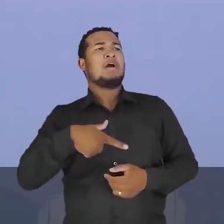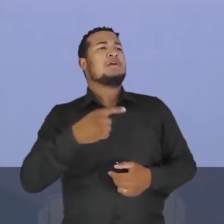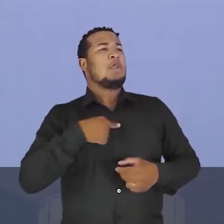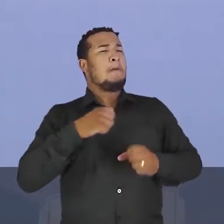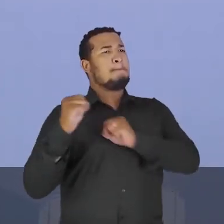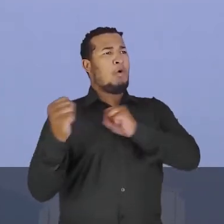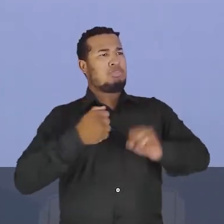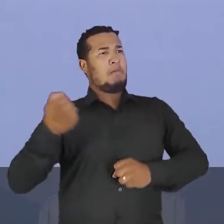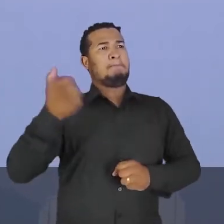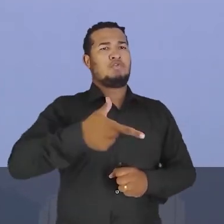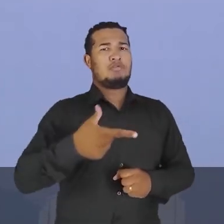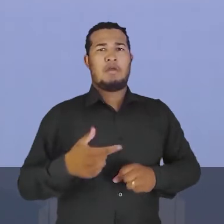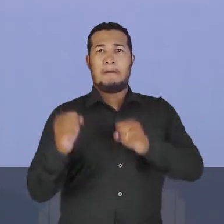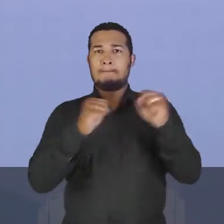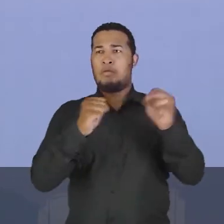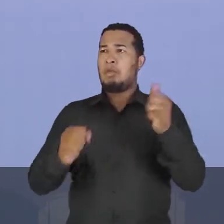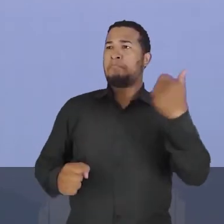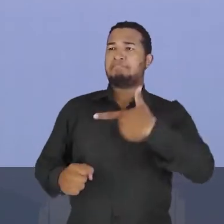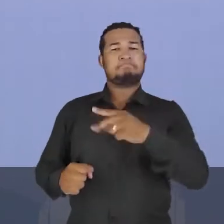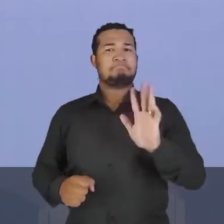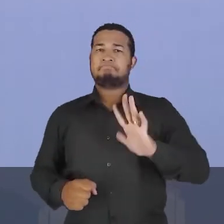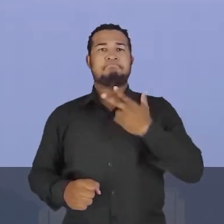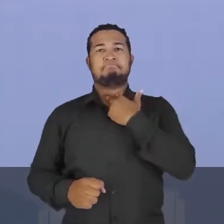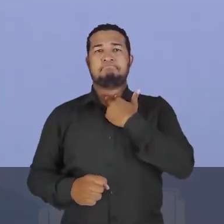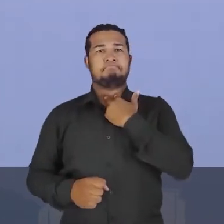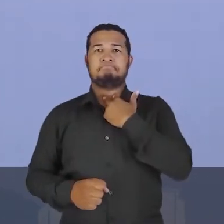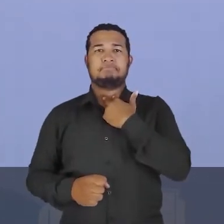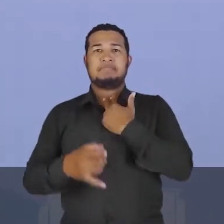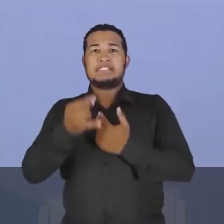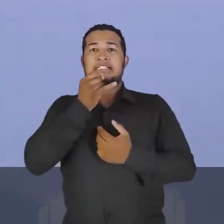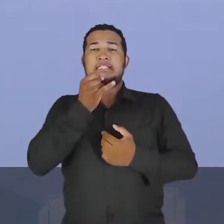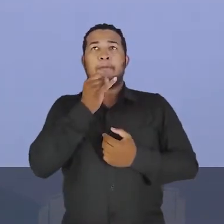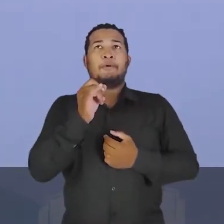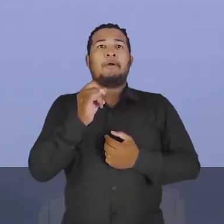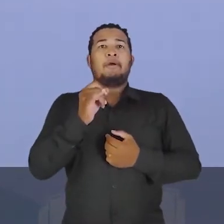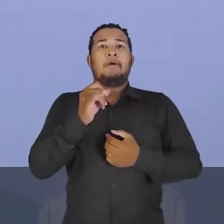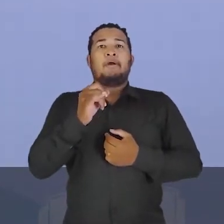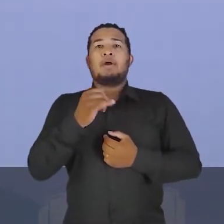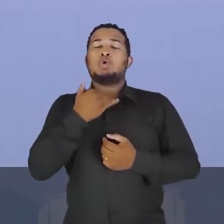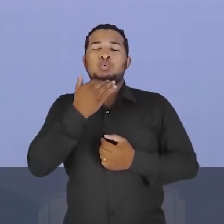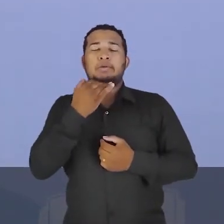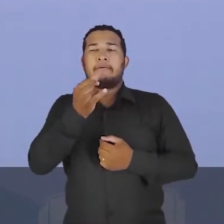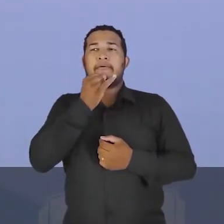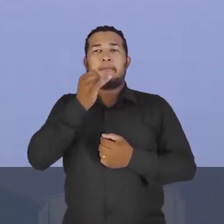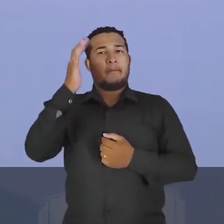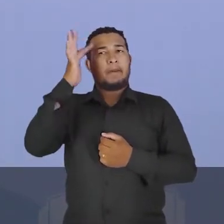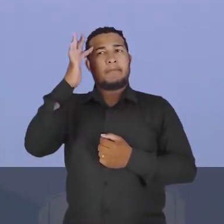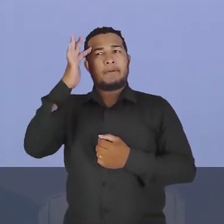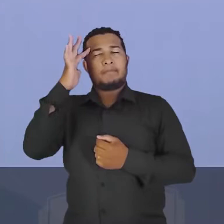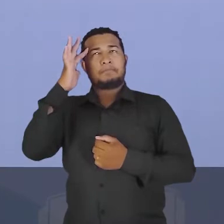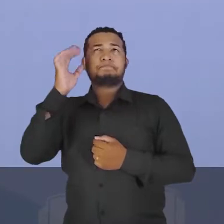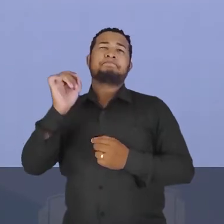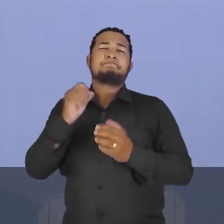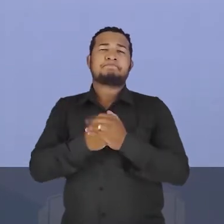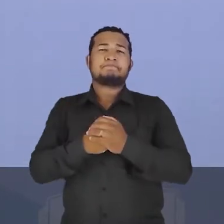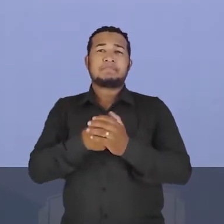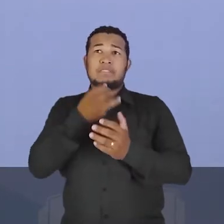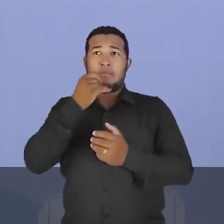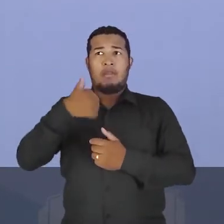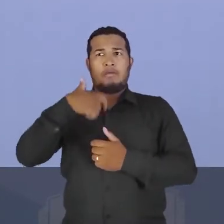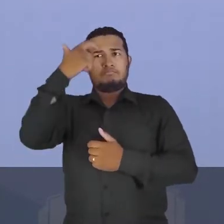essa noção aqui do conceito de cidadania nascente. Eu não posso, por exemplo, não é porque, dentro do mesmo aspecto, por eu ter